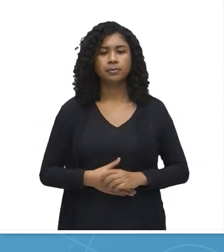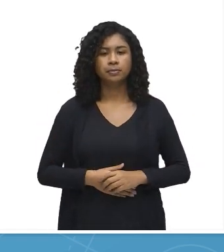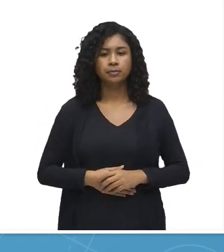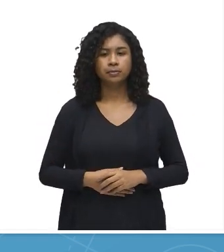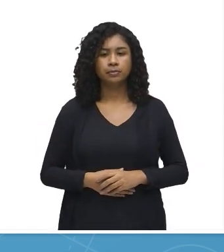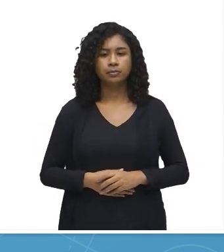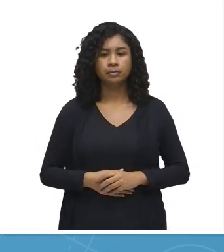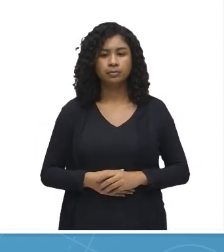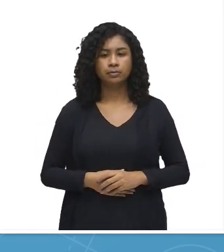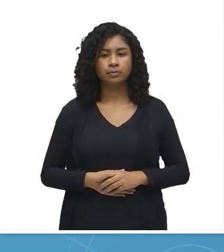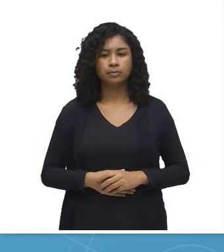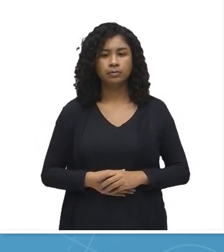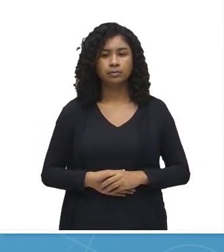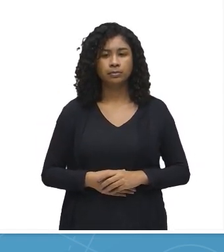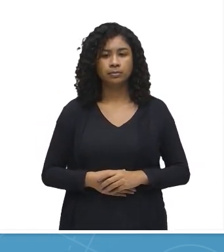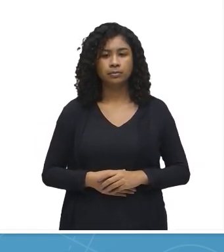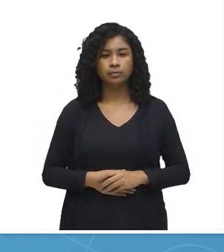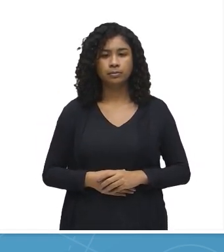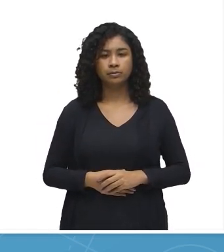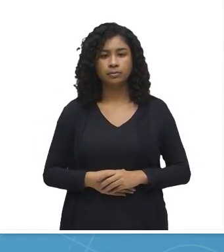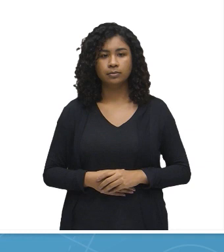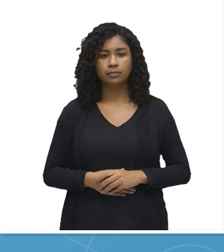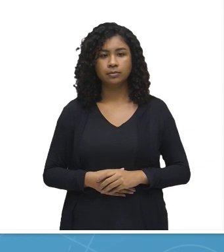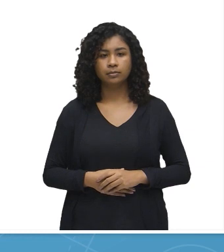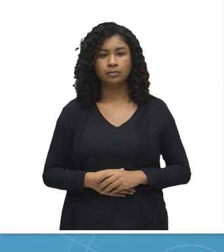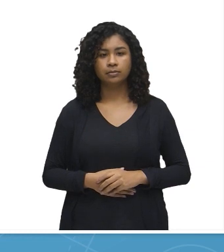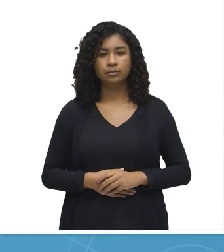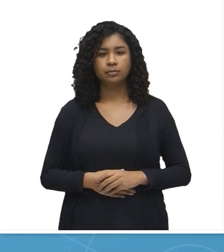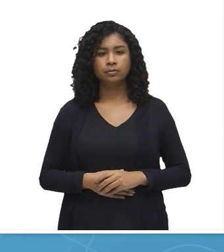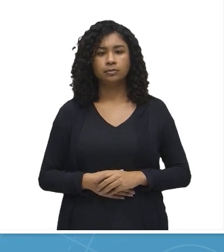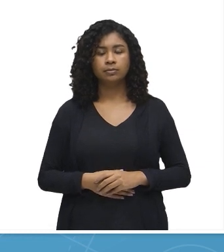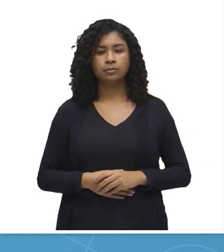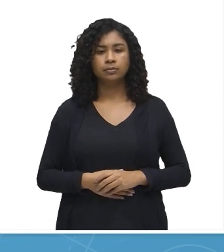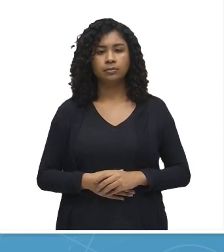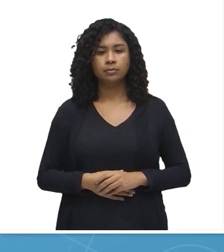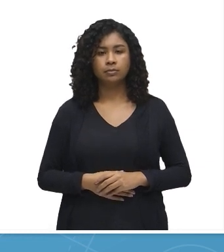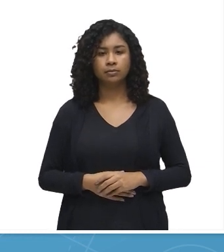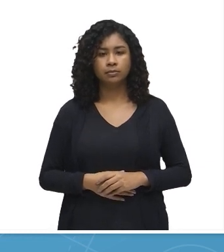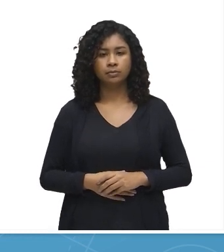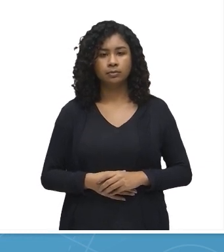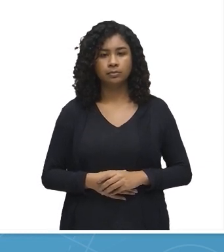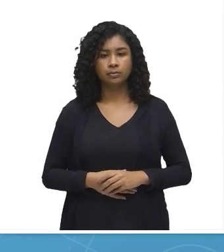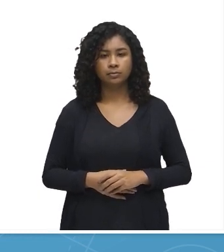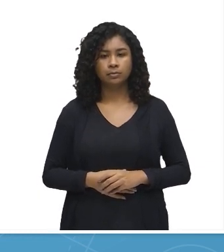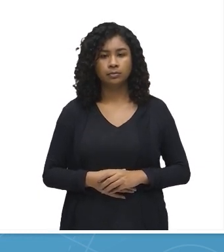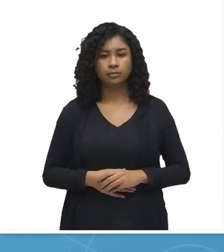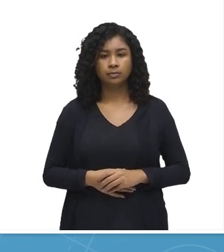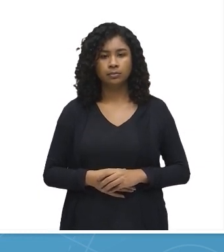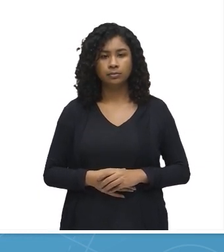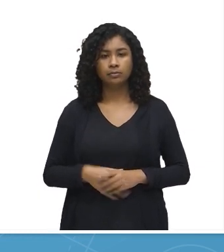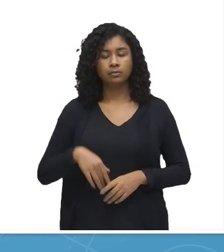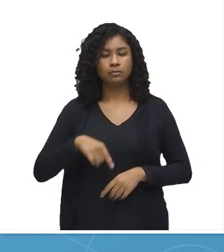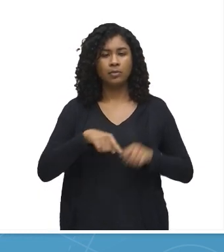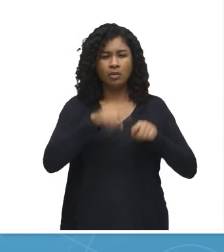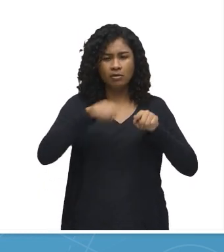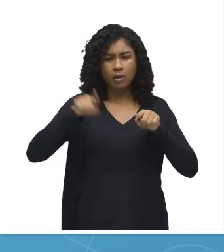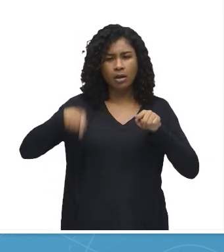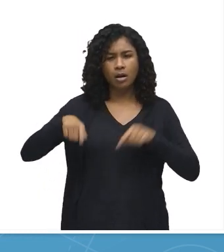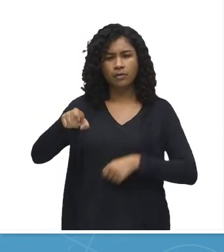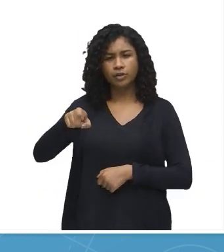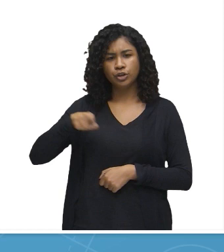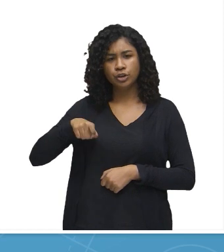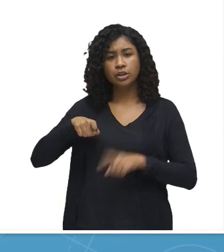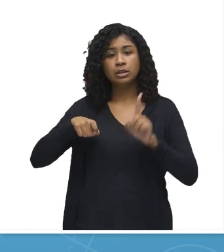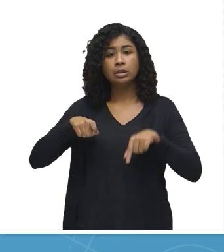do segundo grau. Então, equação do segundo grau, na variável real x, é toda a equação na